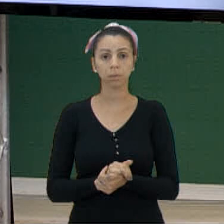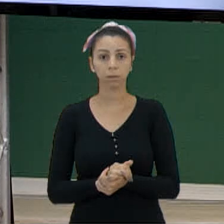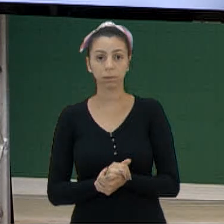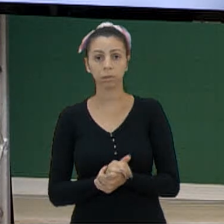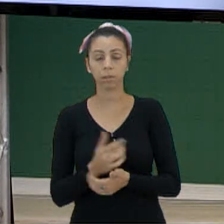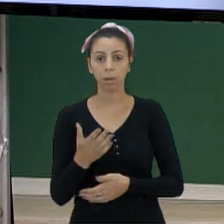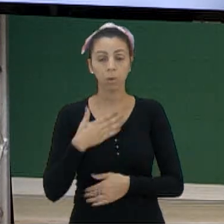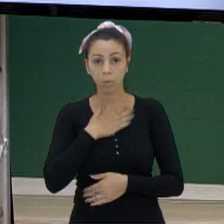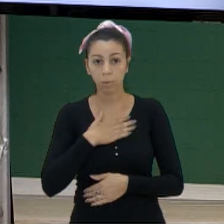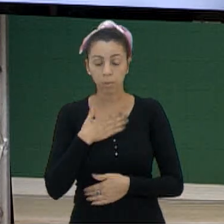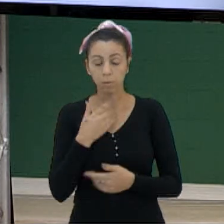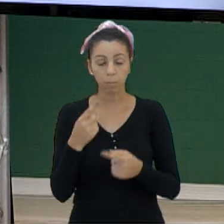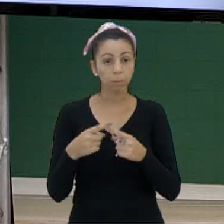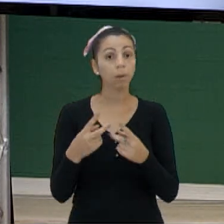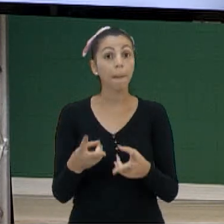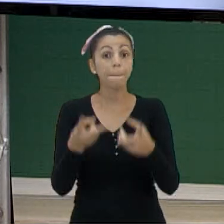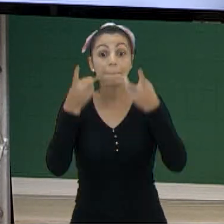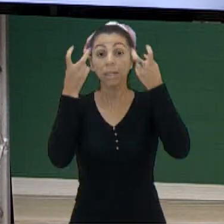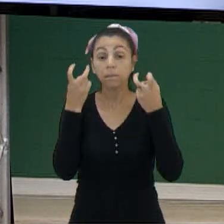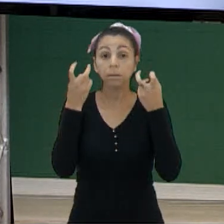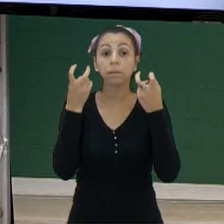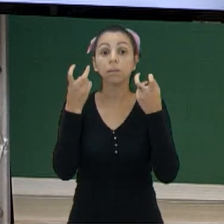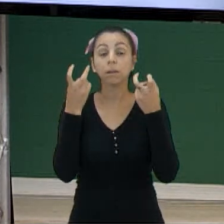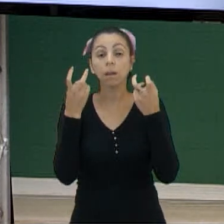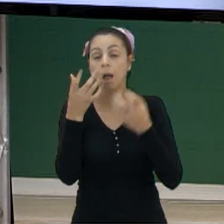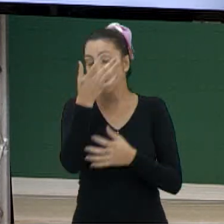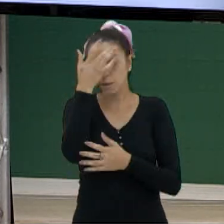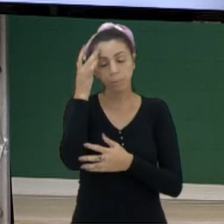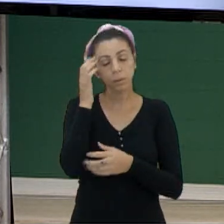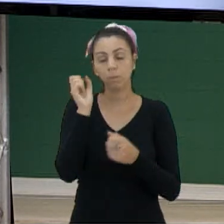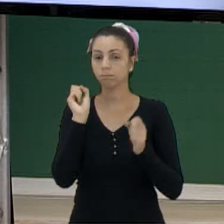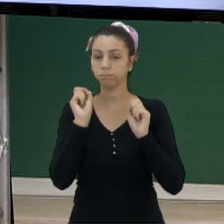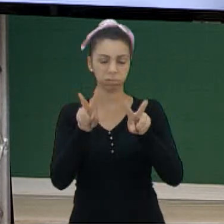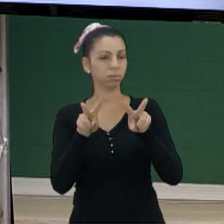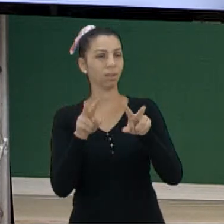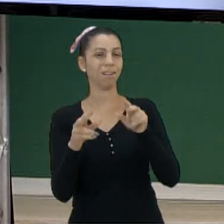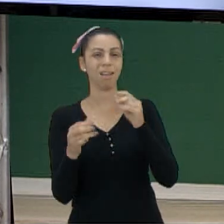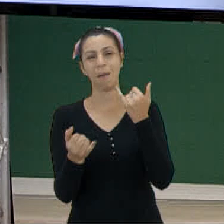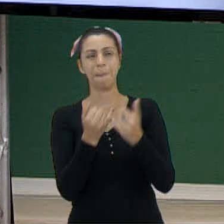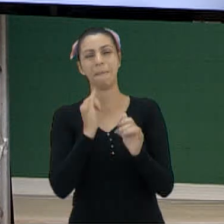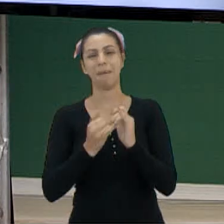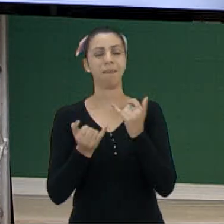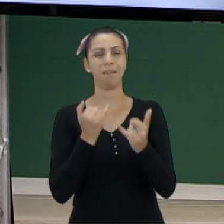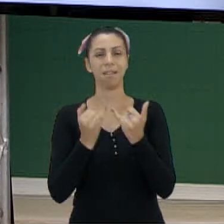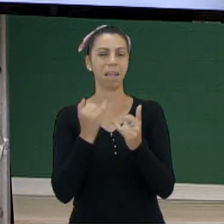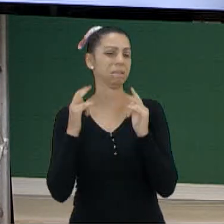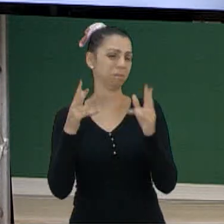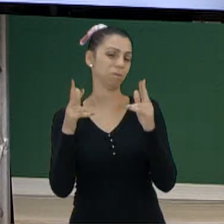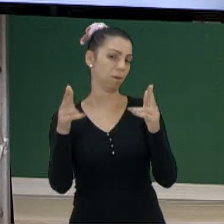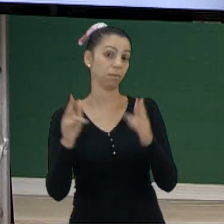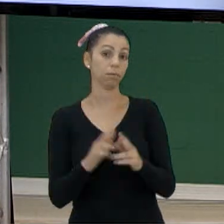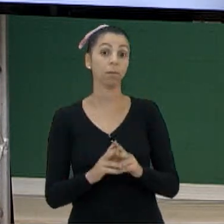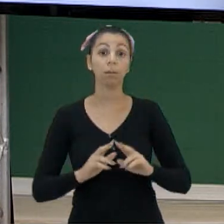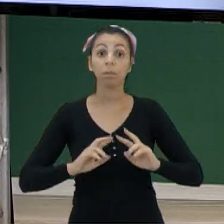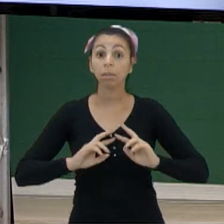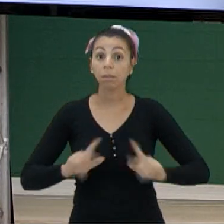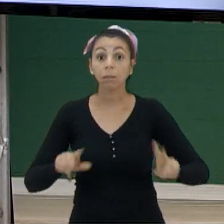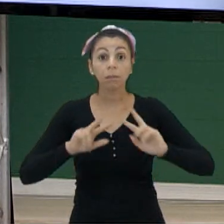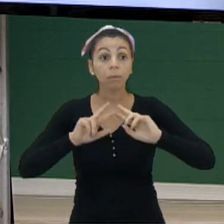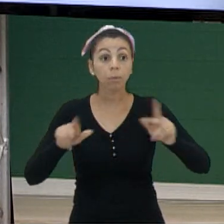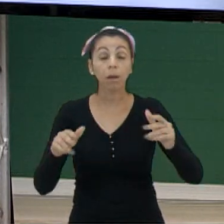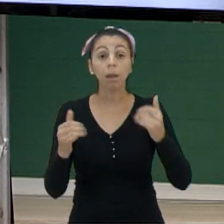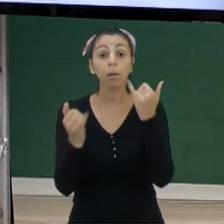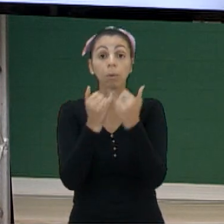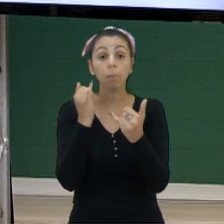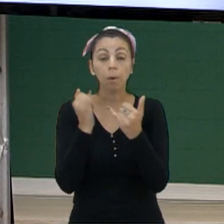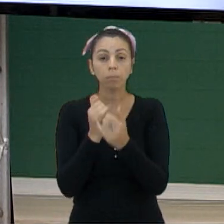de trabalhar isso, para a gente ver que, às vezes, a pessoa olha de relance e fala, é tudo igual. Mas não é igual. Tá?